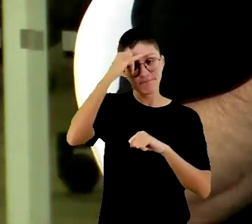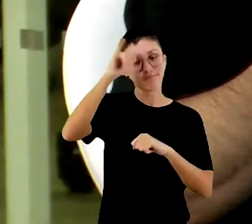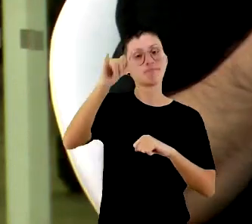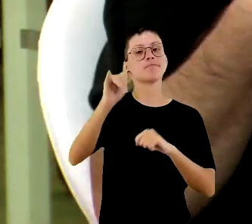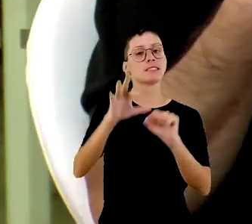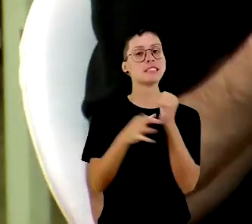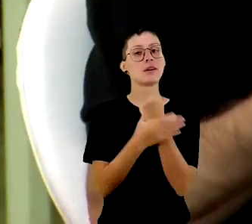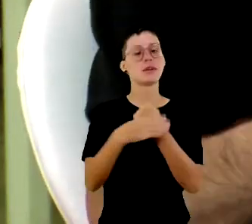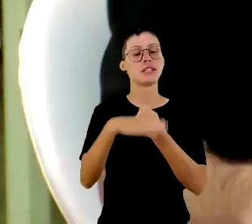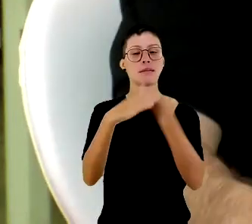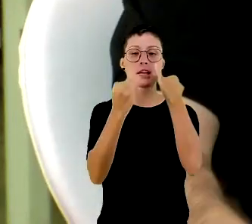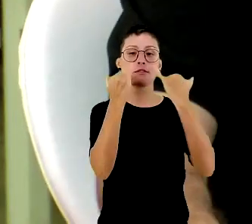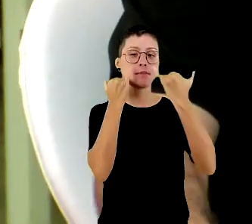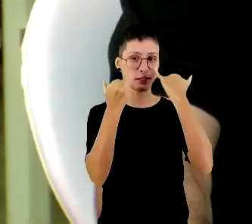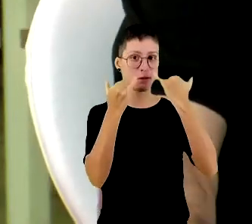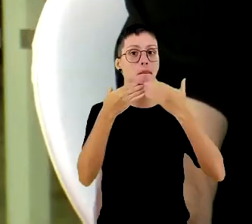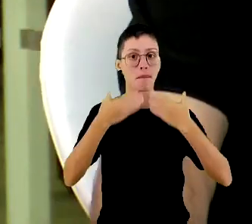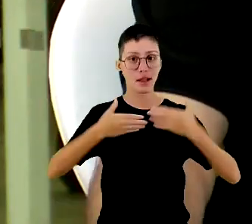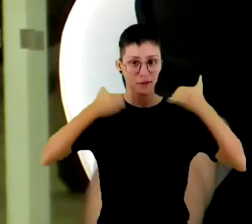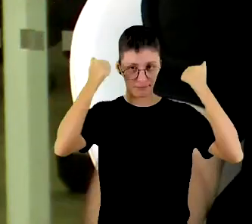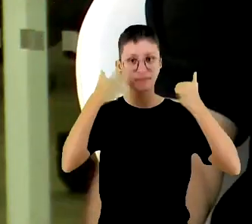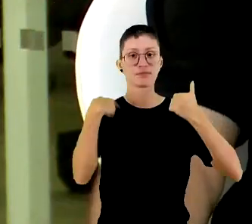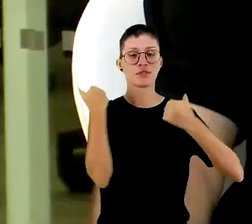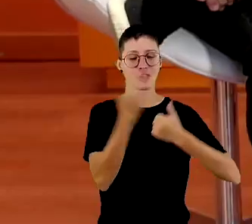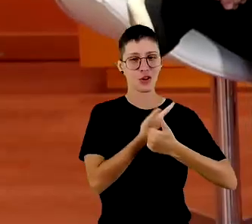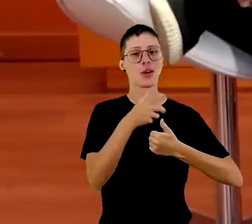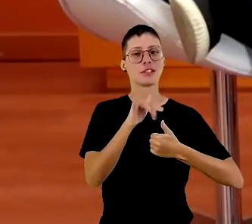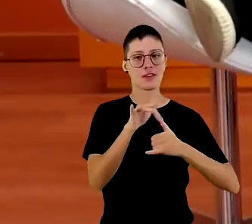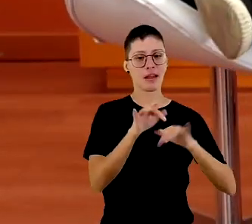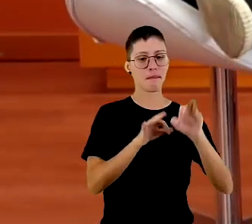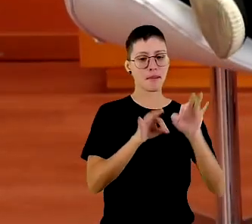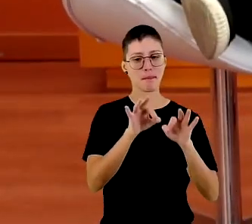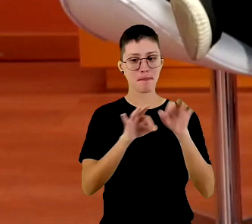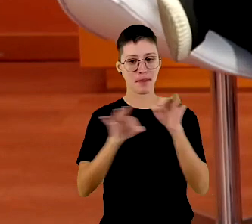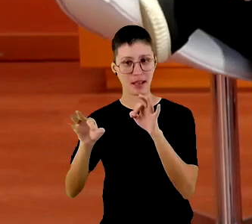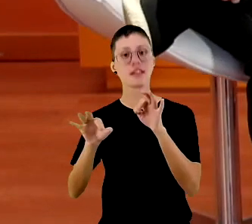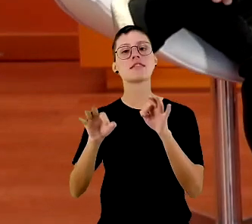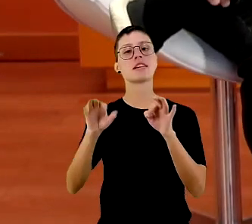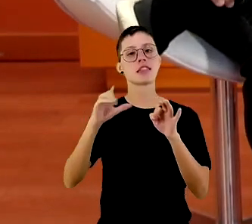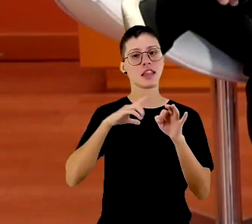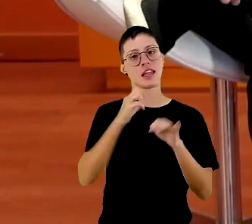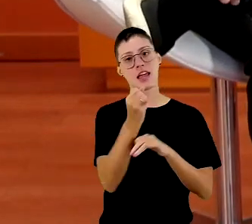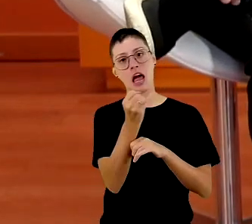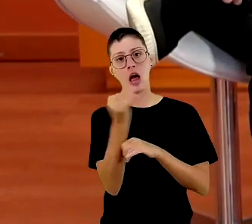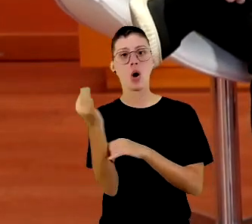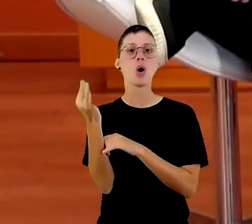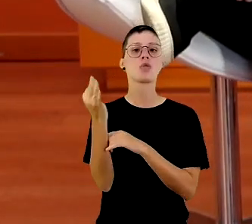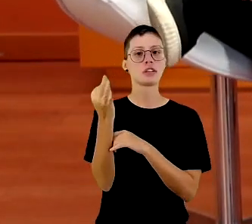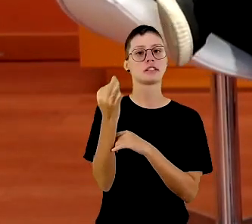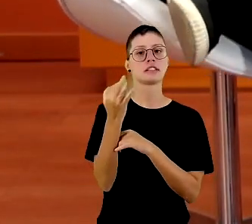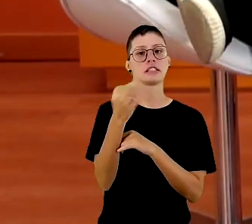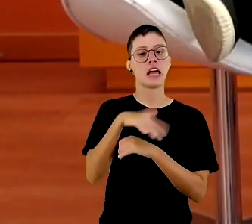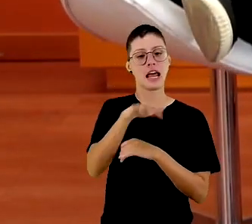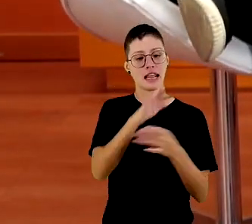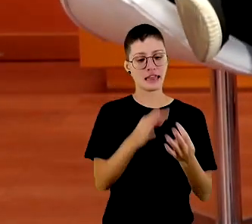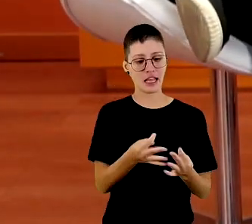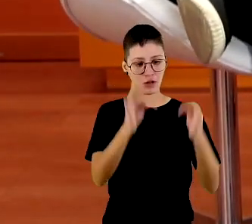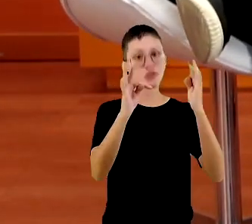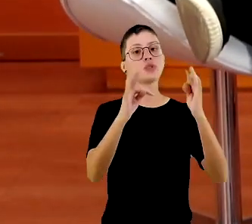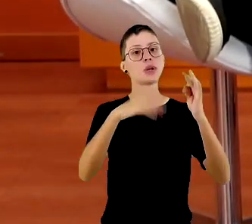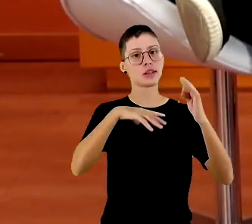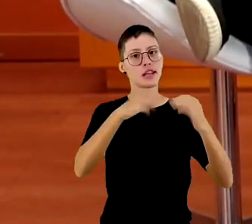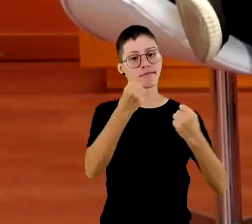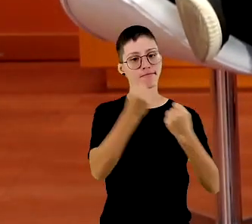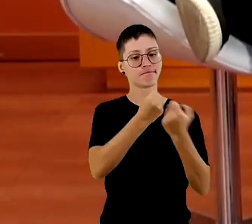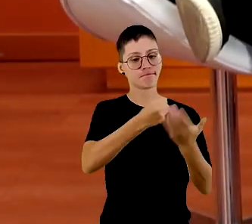clientes. Então, acho que a gente está se preparando, acho que o time aí do Mota, o time de tech, está com super atenção